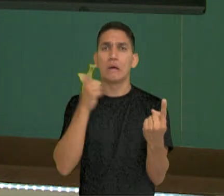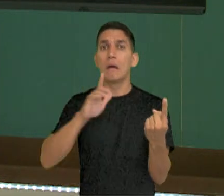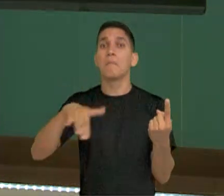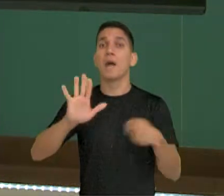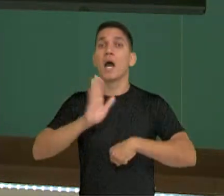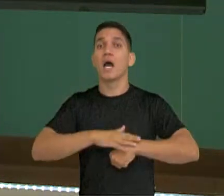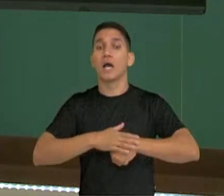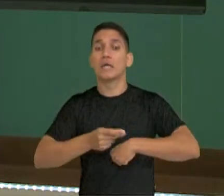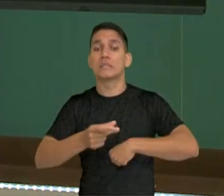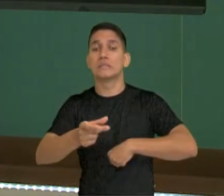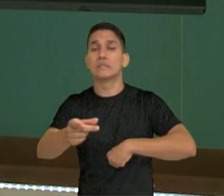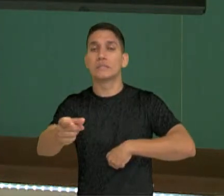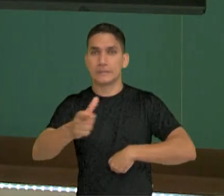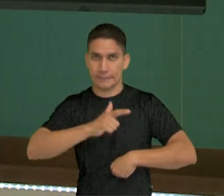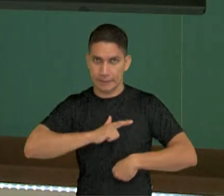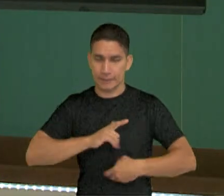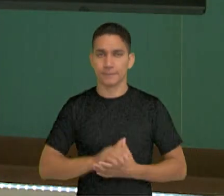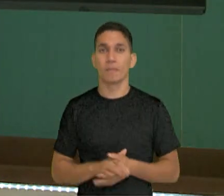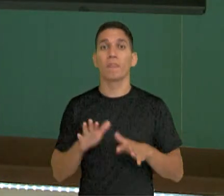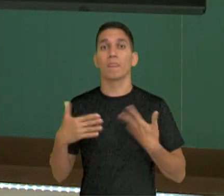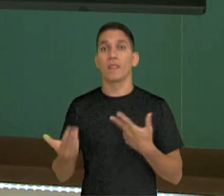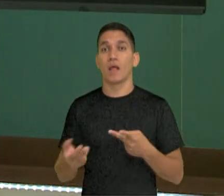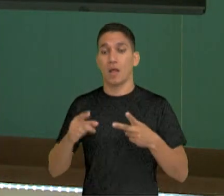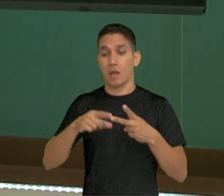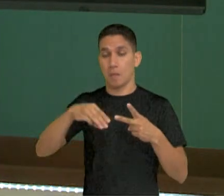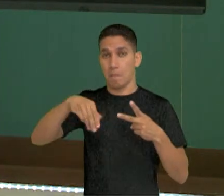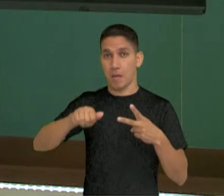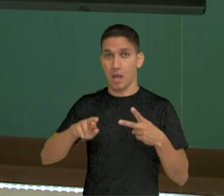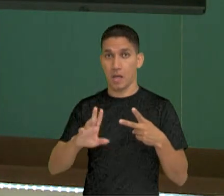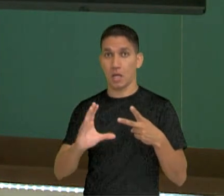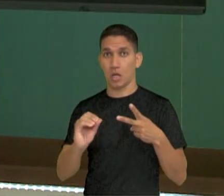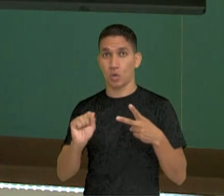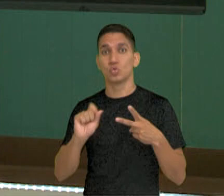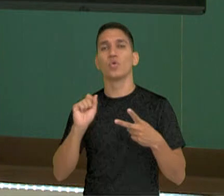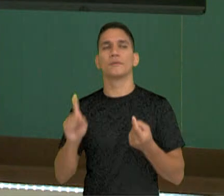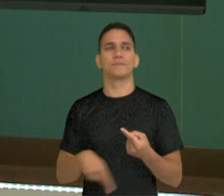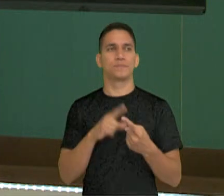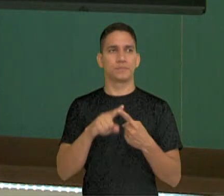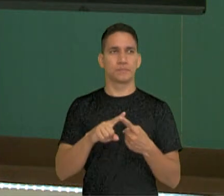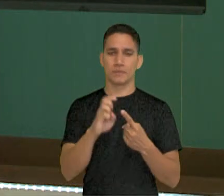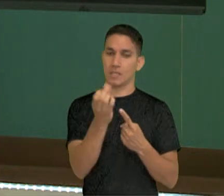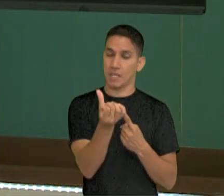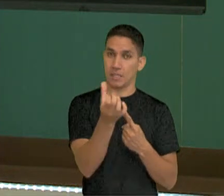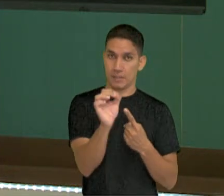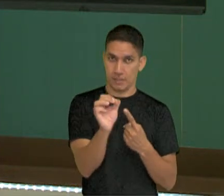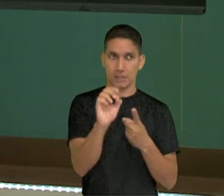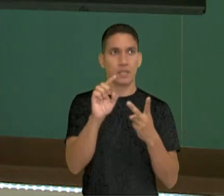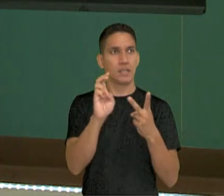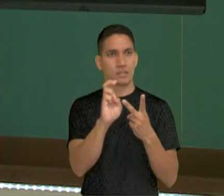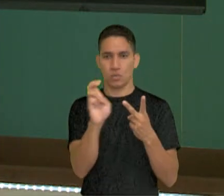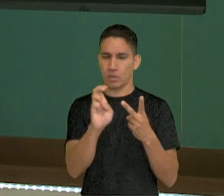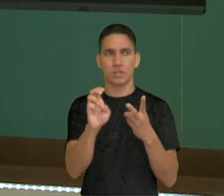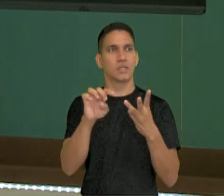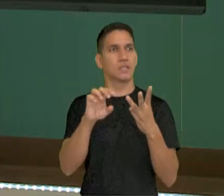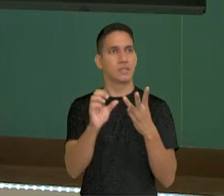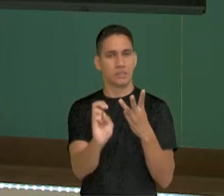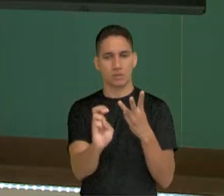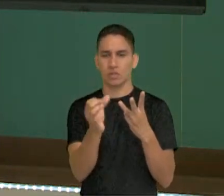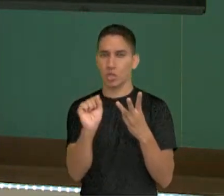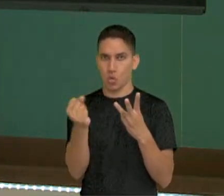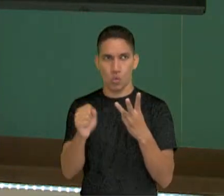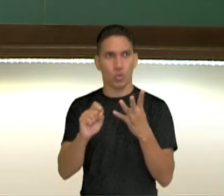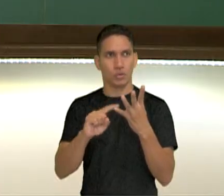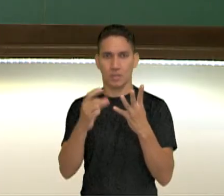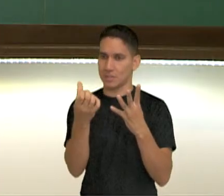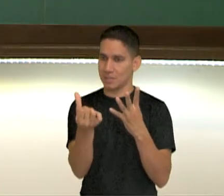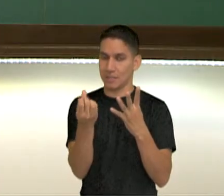dispersão maior do seu tempo. Então o Marcos agora tem 60 minutos, 55, 58 e 63.